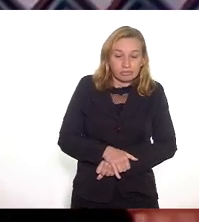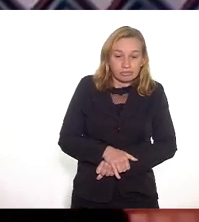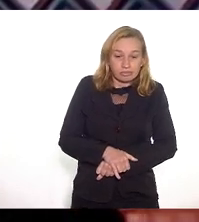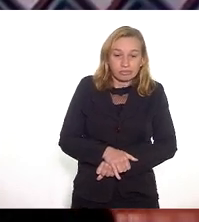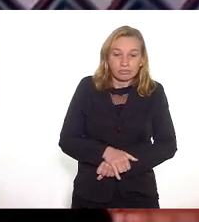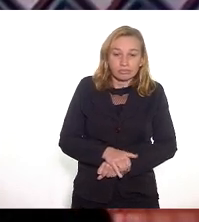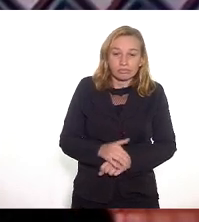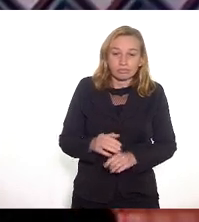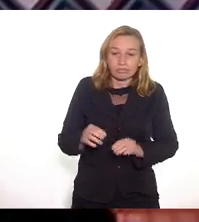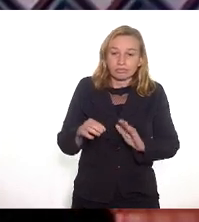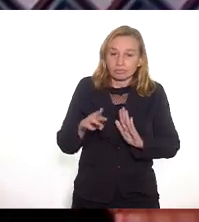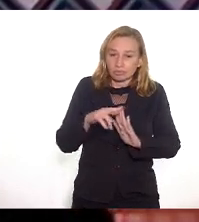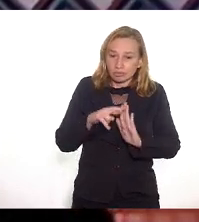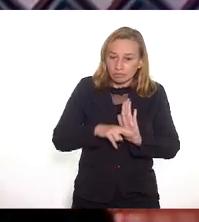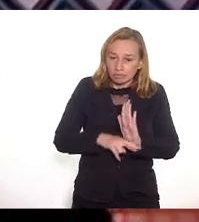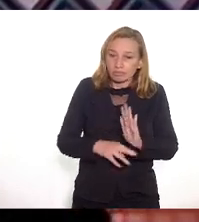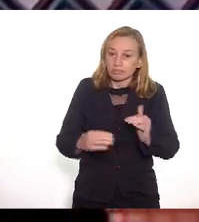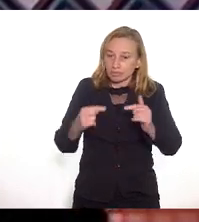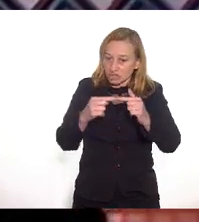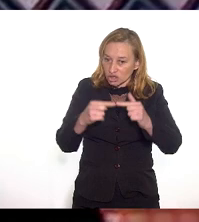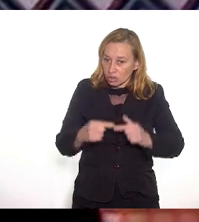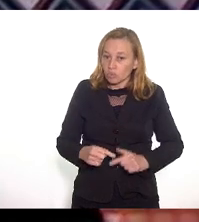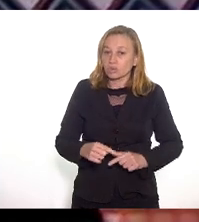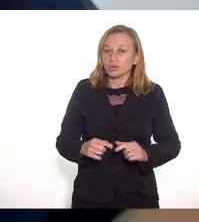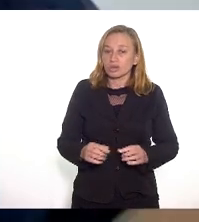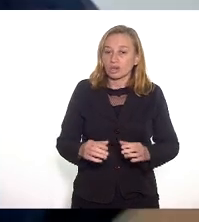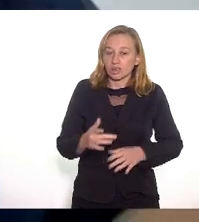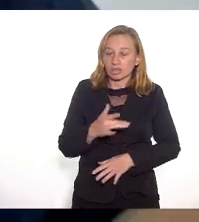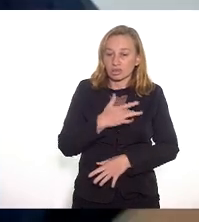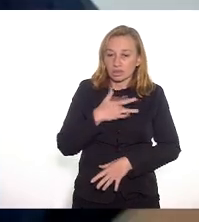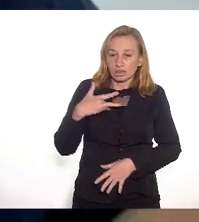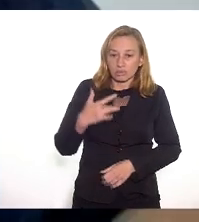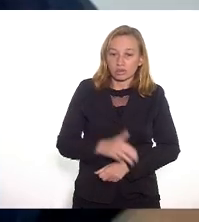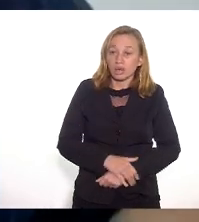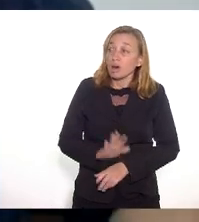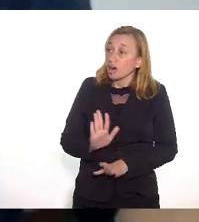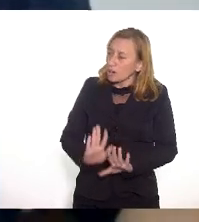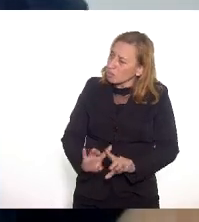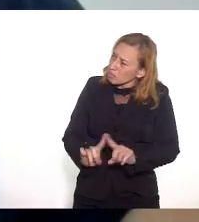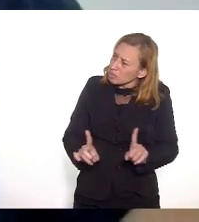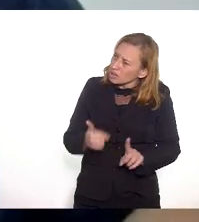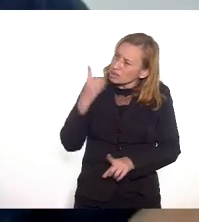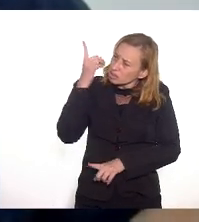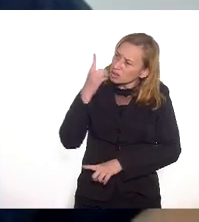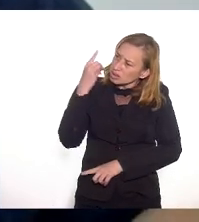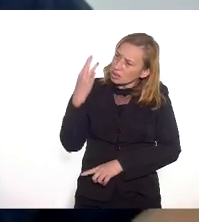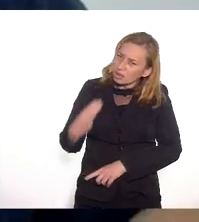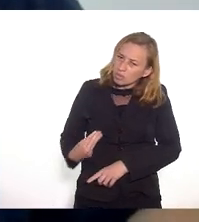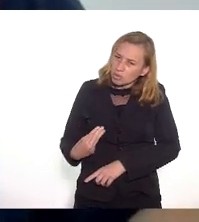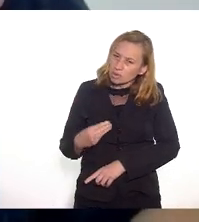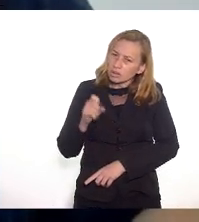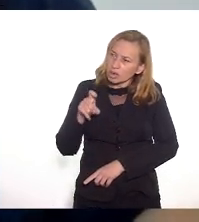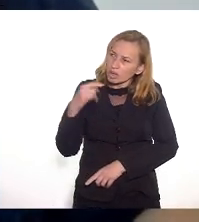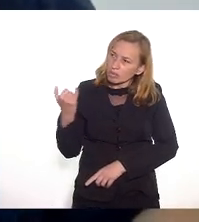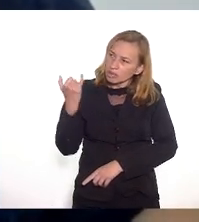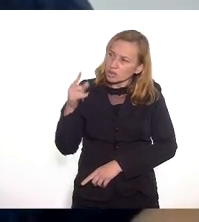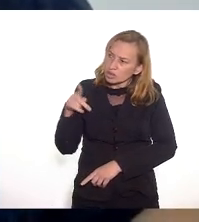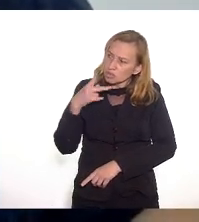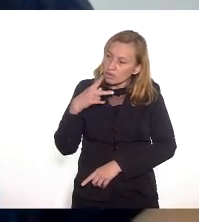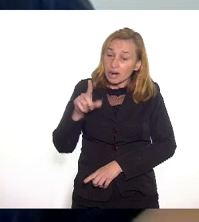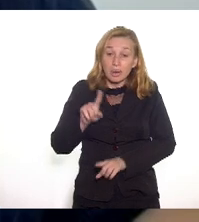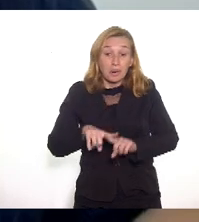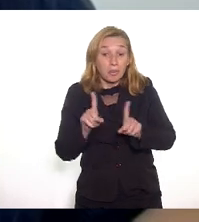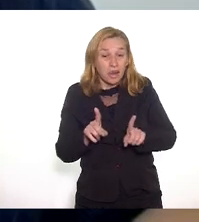de acordo com as normas de segurança. Mas, deputada Mônica, essa observação da Mônica é muito importante.